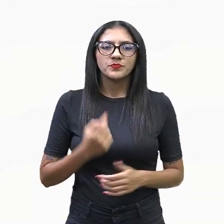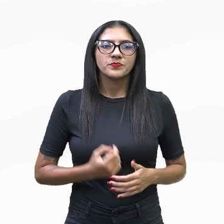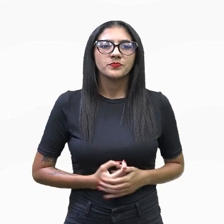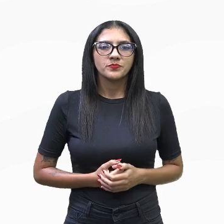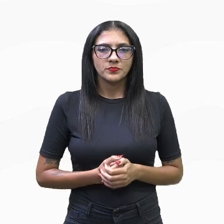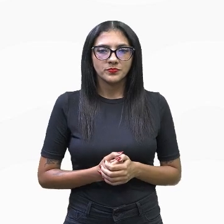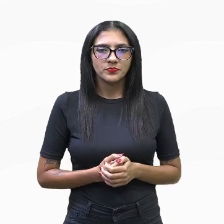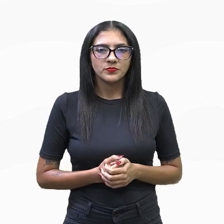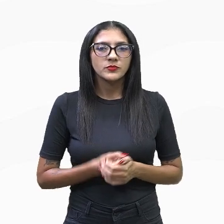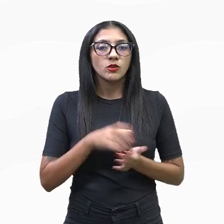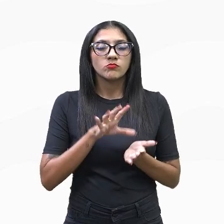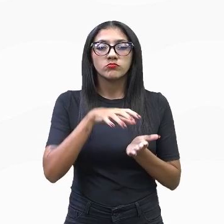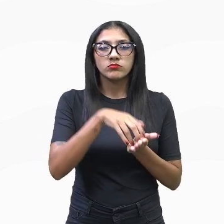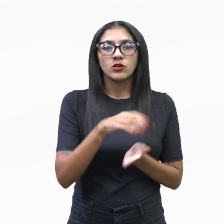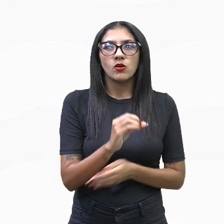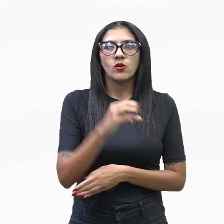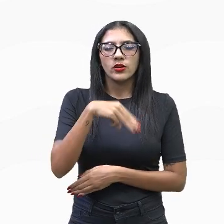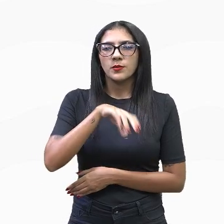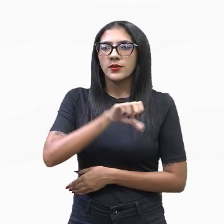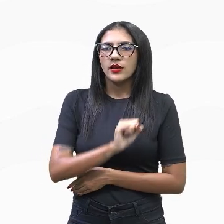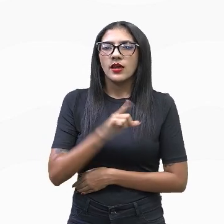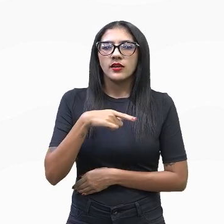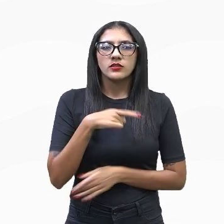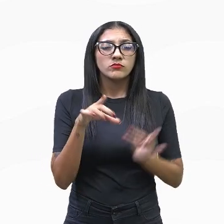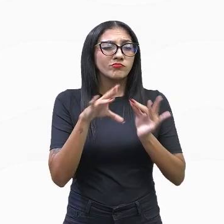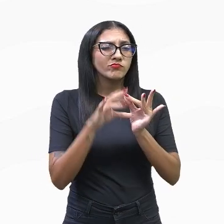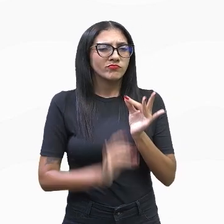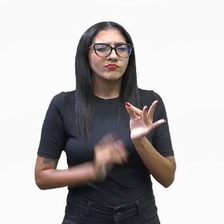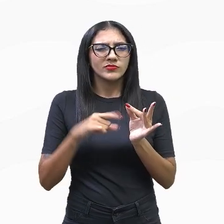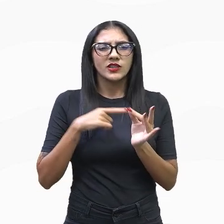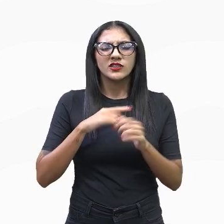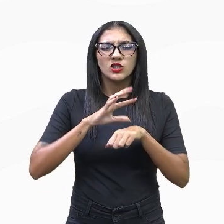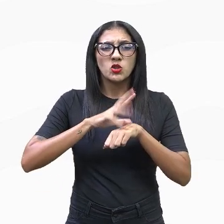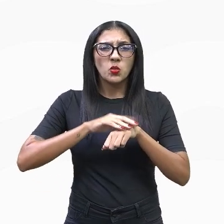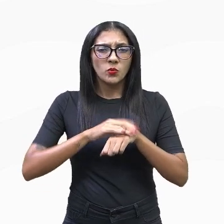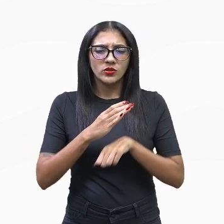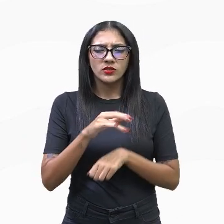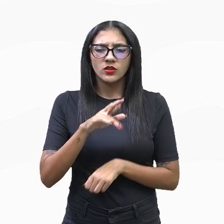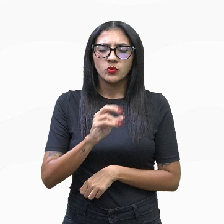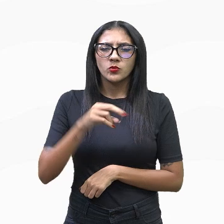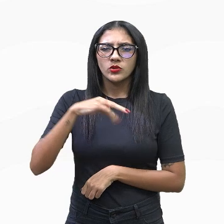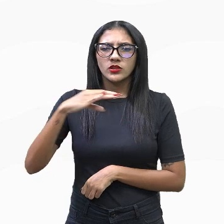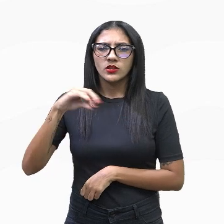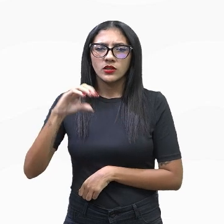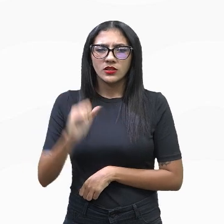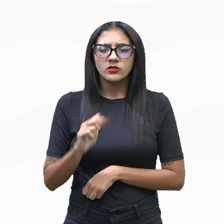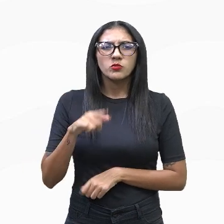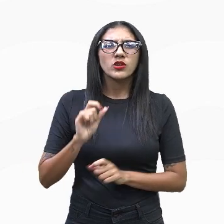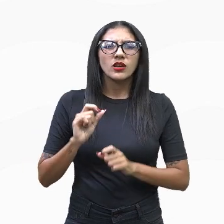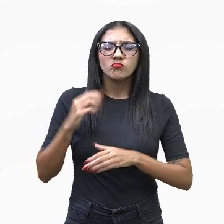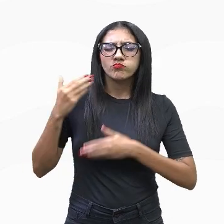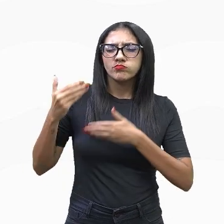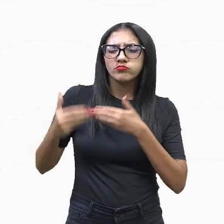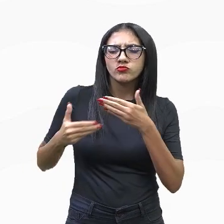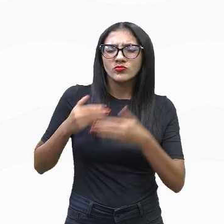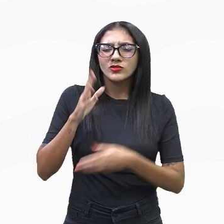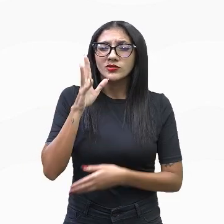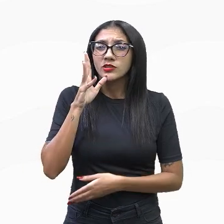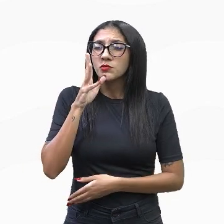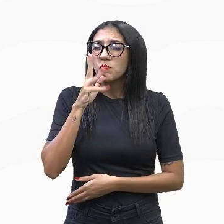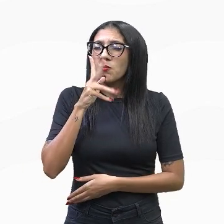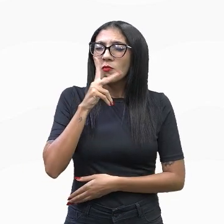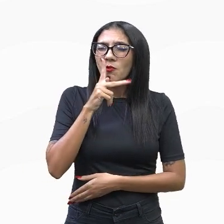de Saúde define as doenças crônicas como doenças de lento desenvolvimento e uma